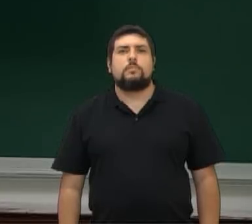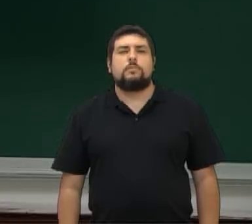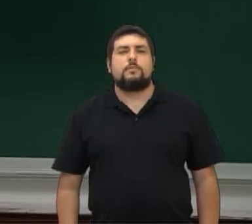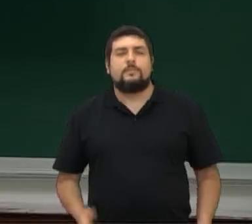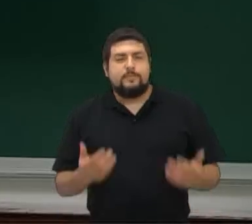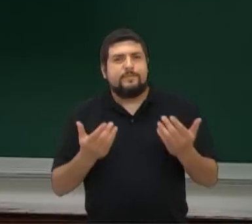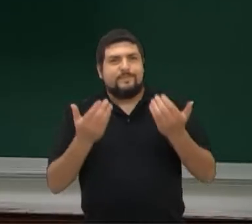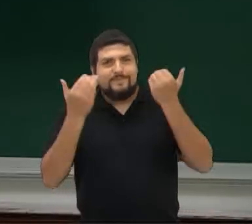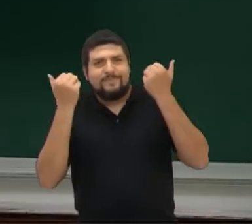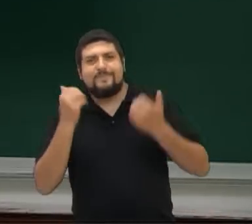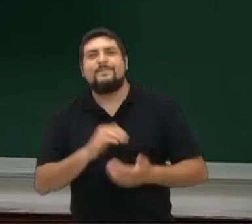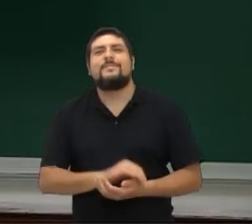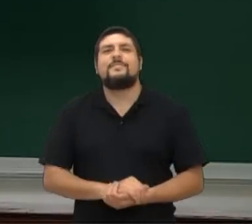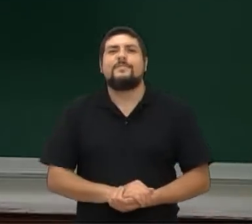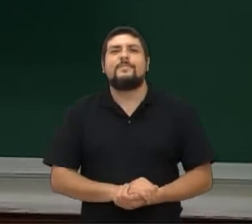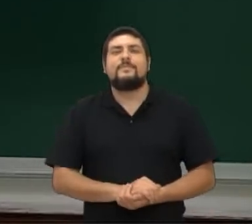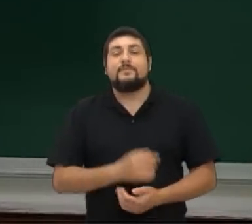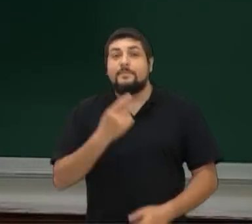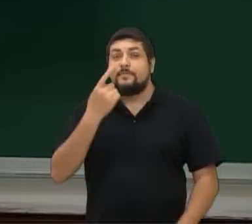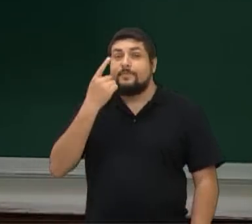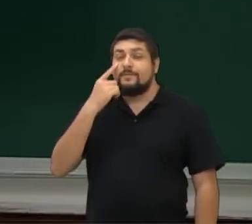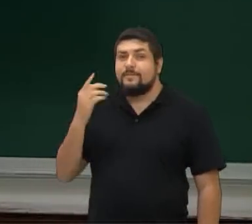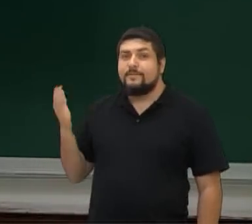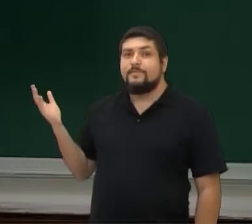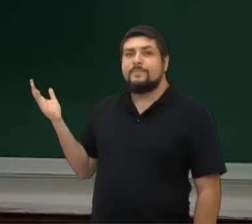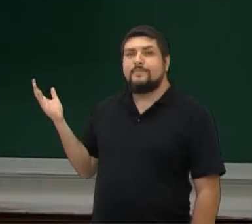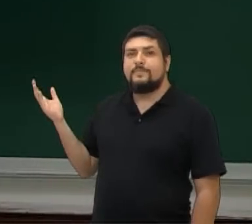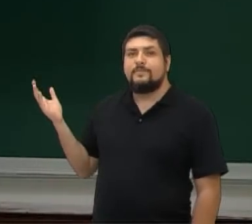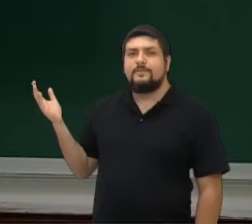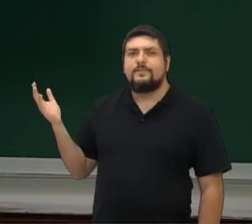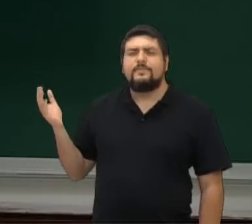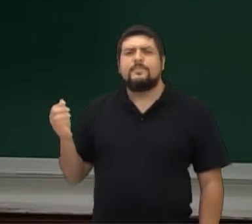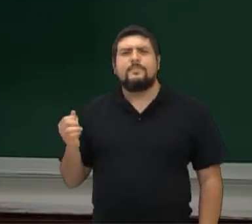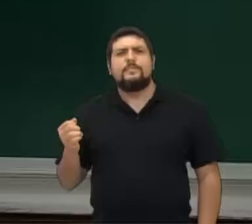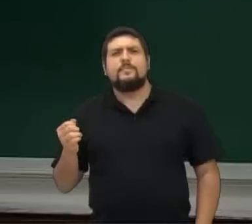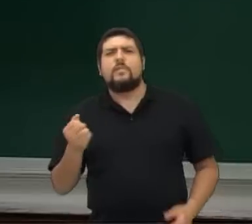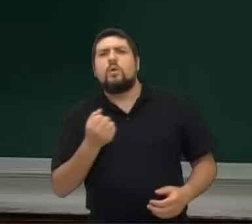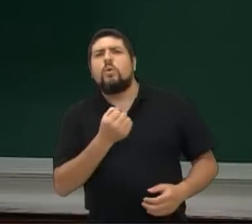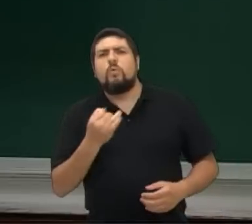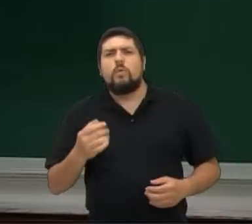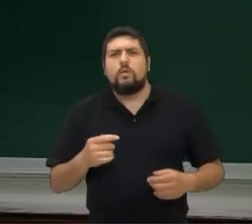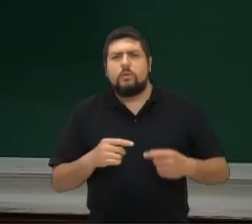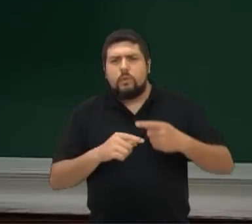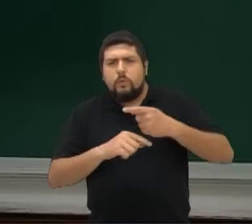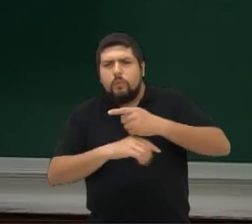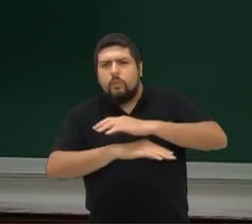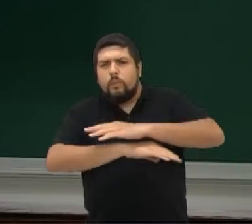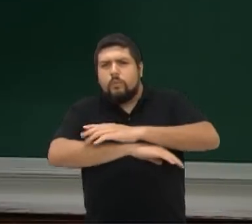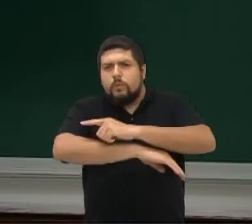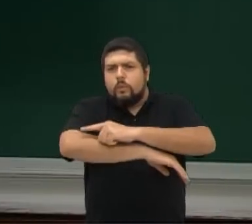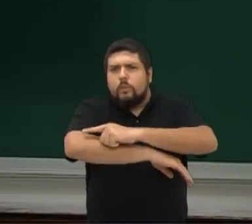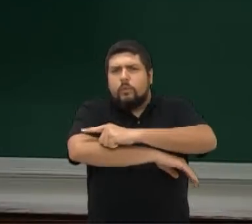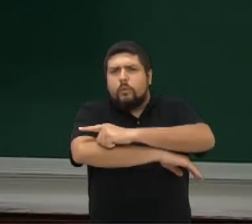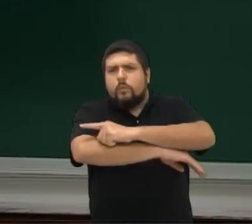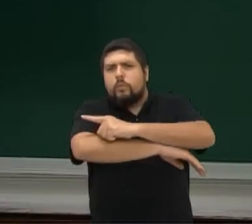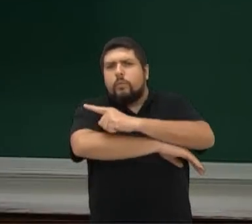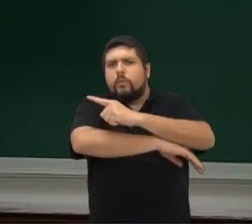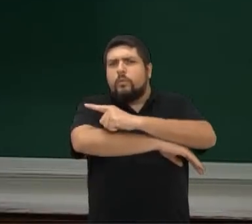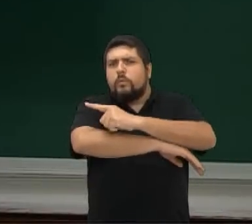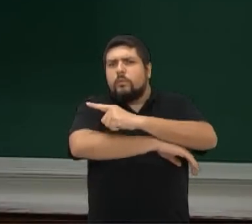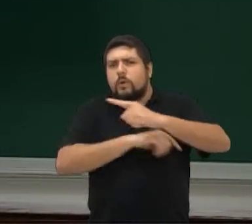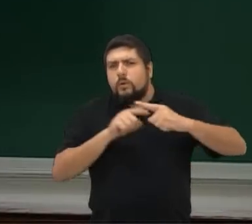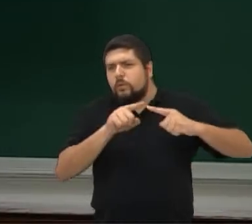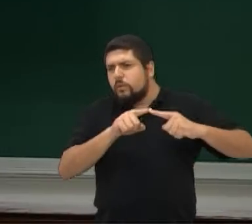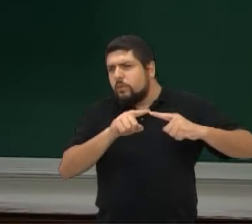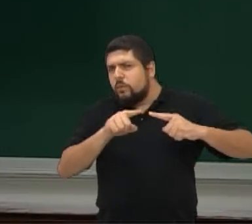Vamos lá então? Então veja, aqui ele vai ter que andar quantos graus? 15 graus. Em qual sentido?